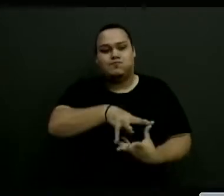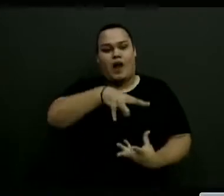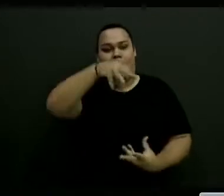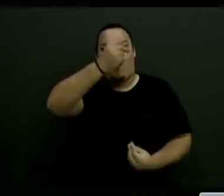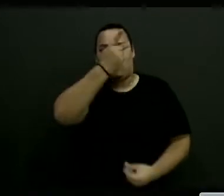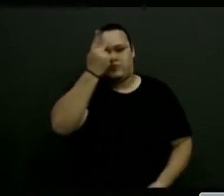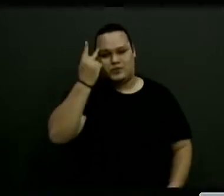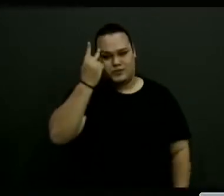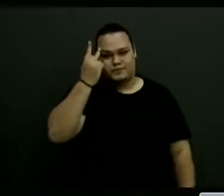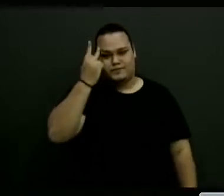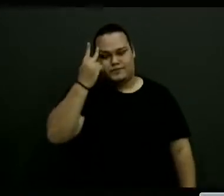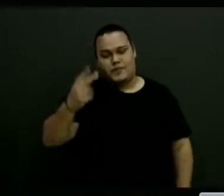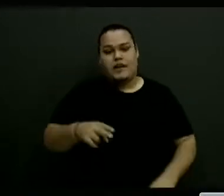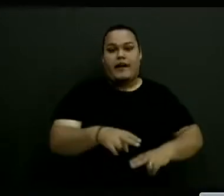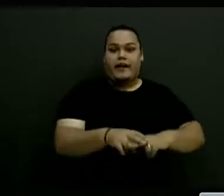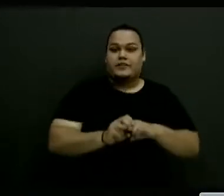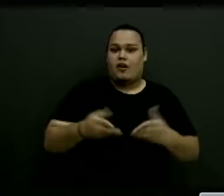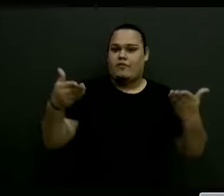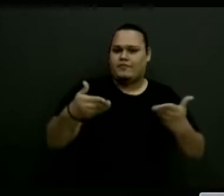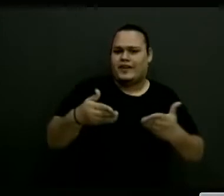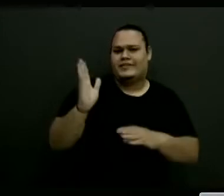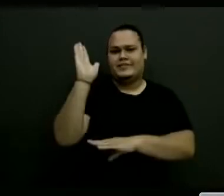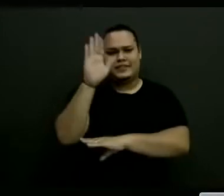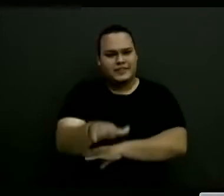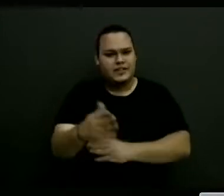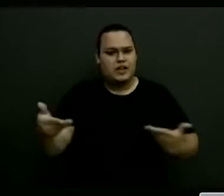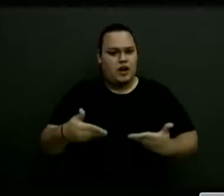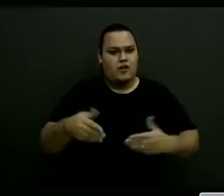E disso precisamente vamos falar nessa tarde.